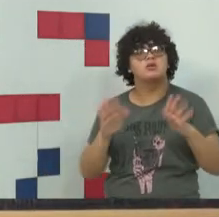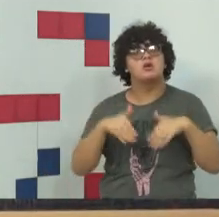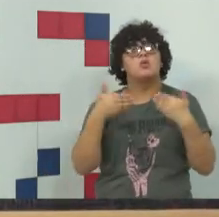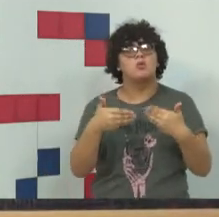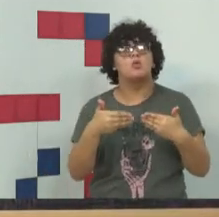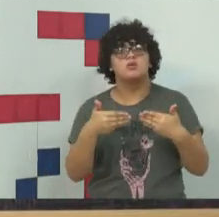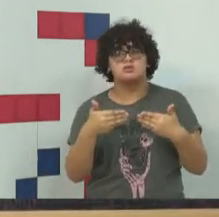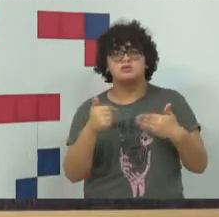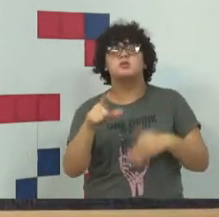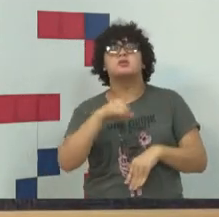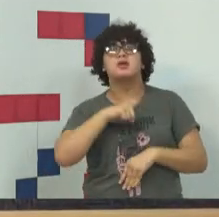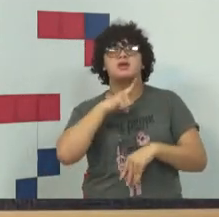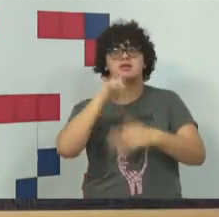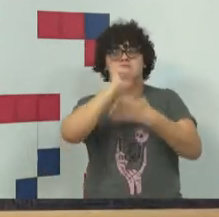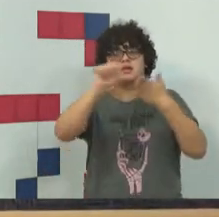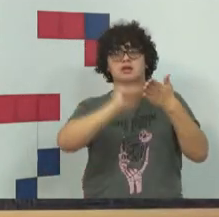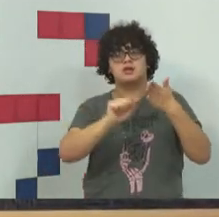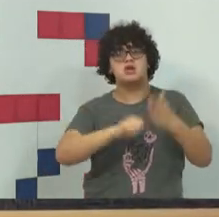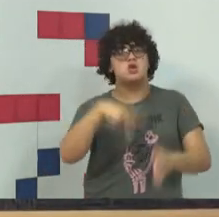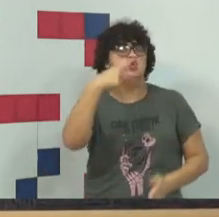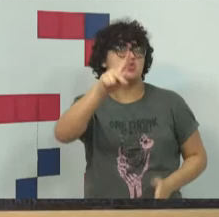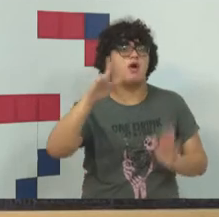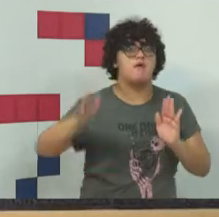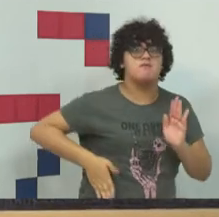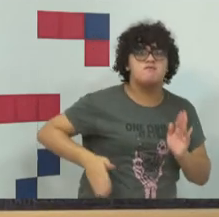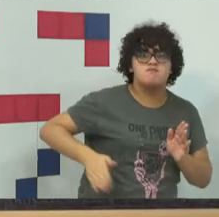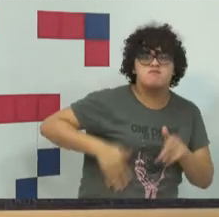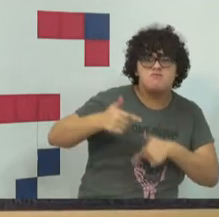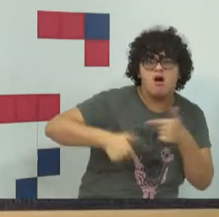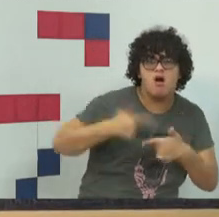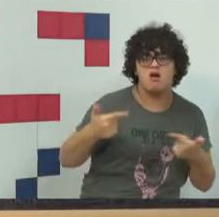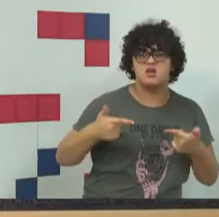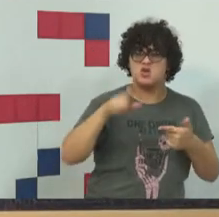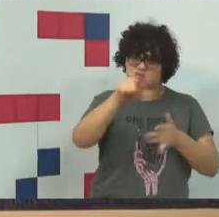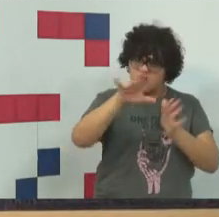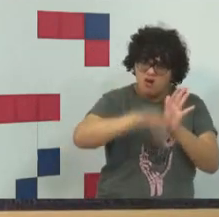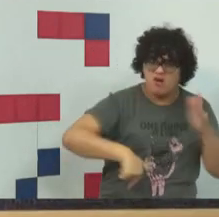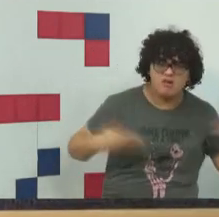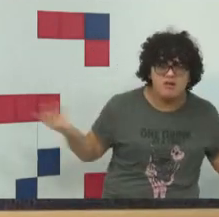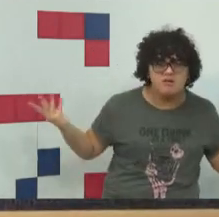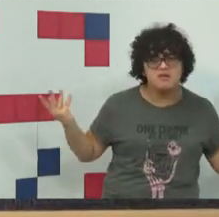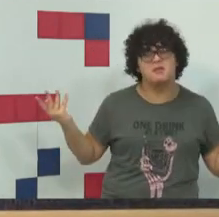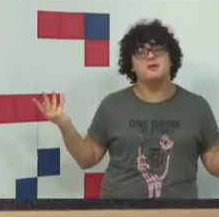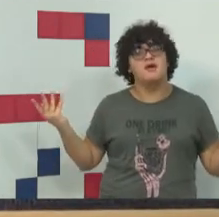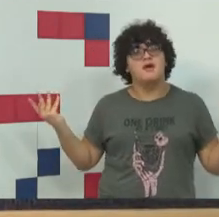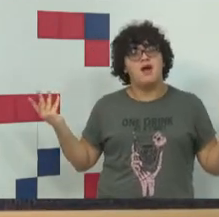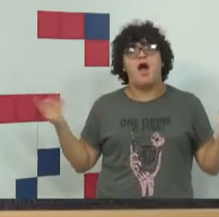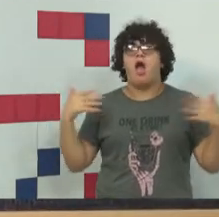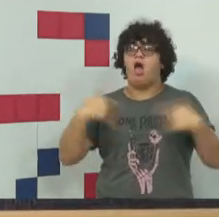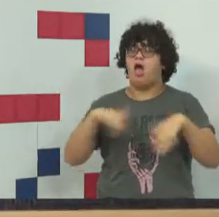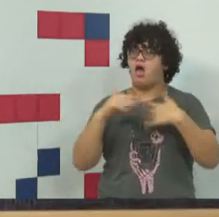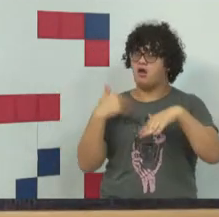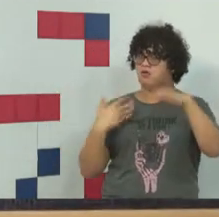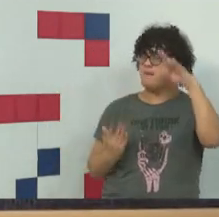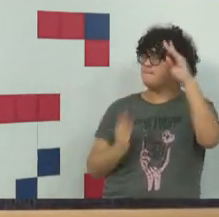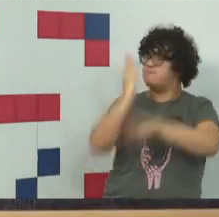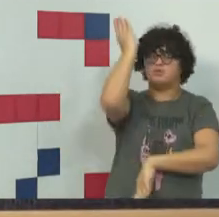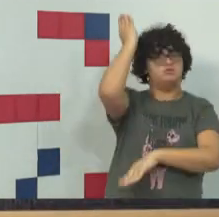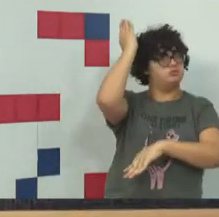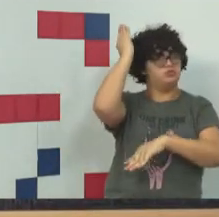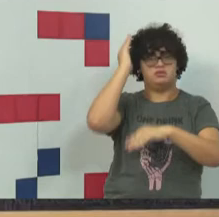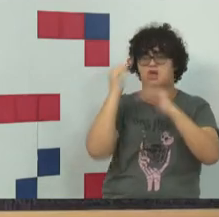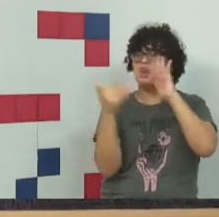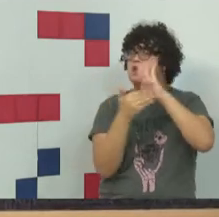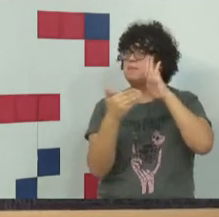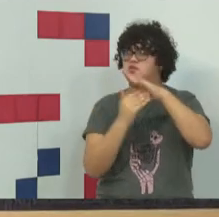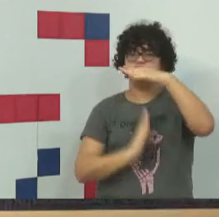gente vê escrito assim, sua ladra, sua estelionatária, eu já ultrapassei o meu limite. É